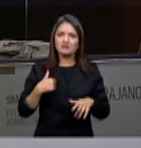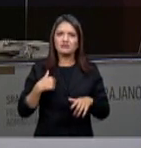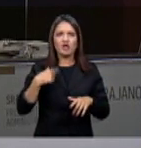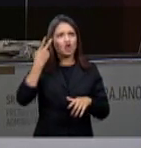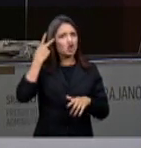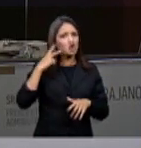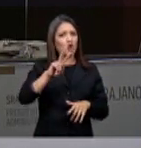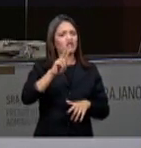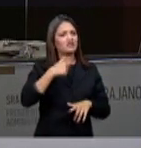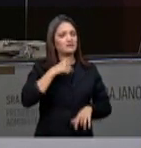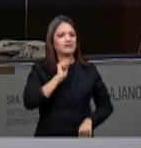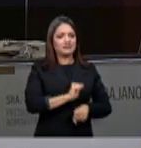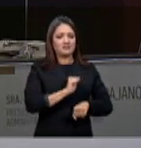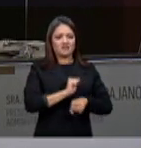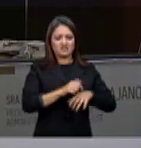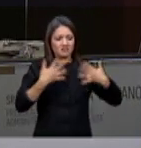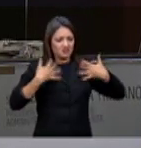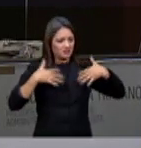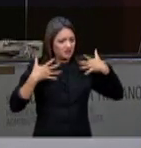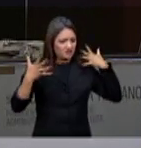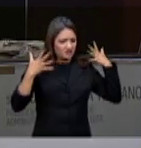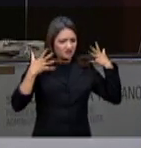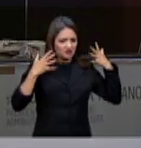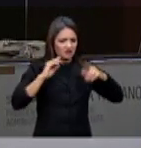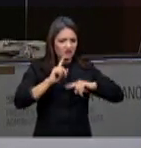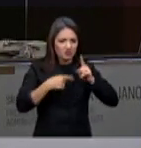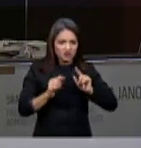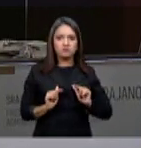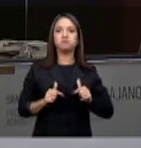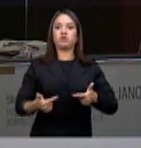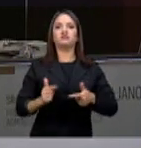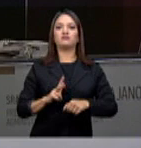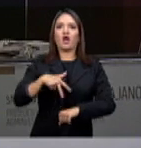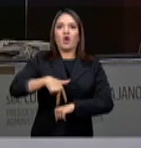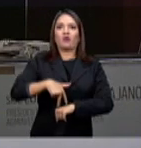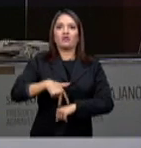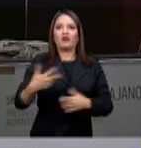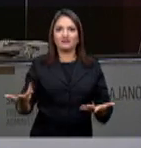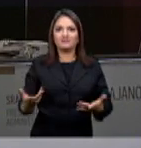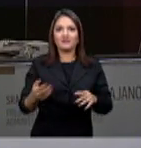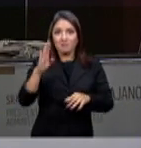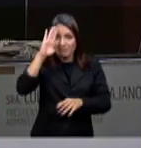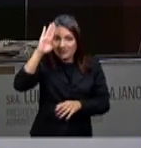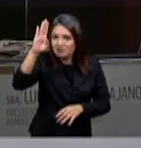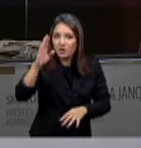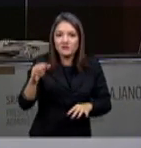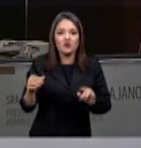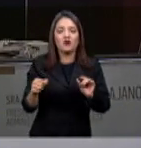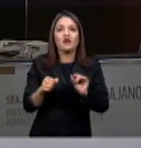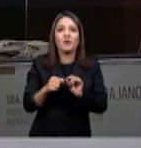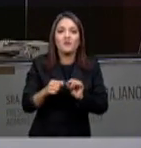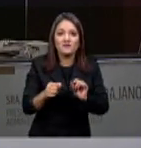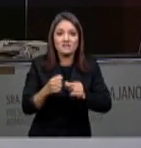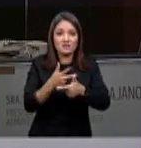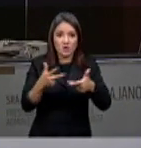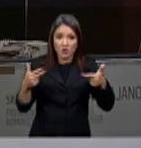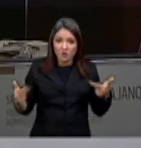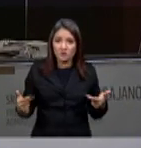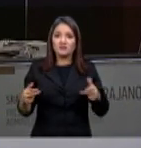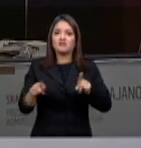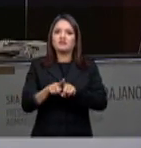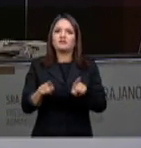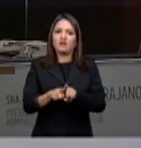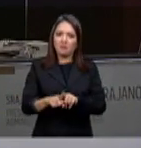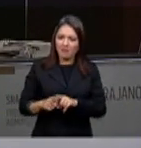principalmente para ajudar junto que devia criar as medidas porque em qualquer pandemia se você não queria medidas emergentes do